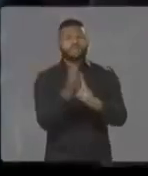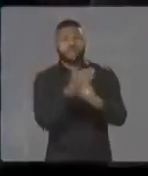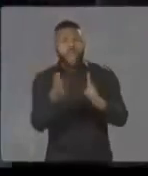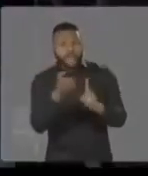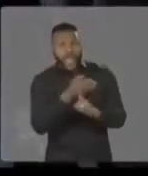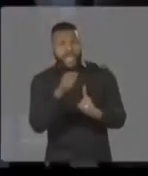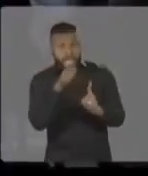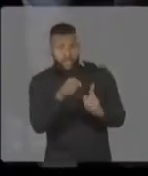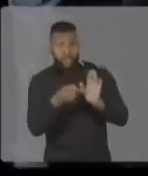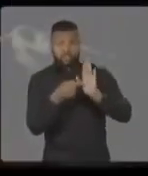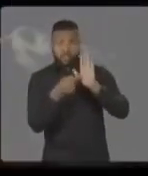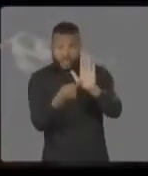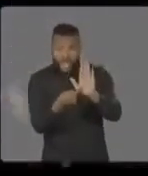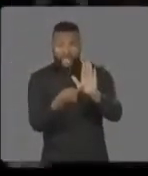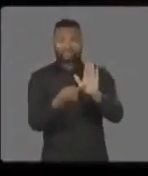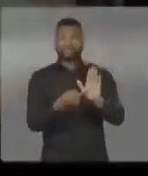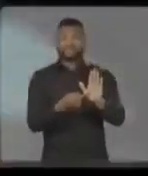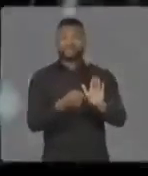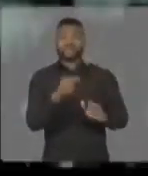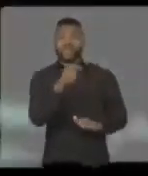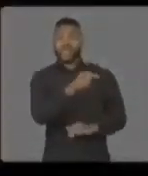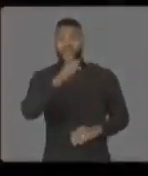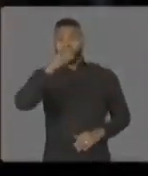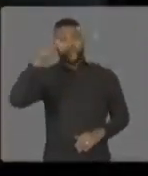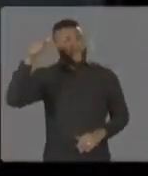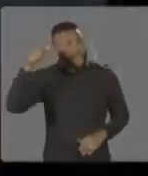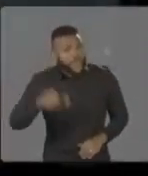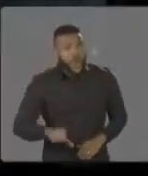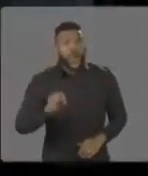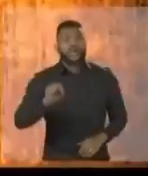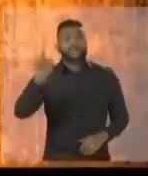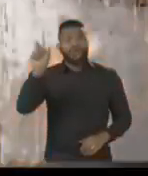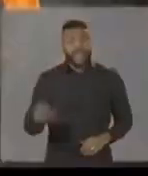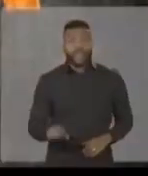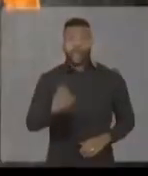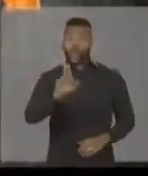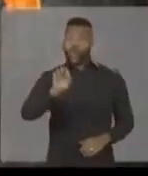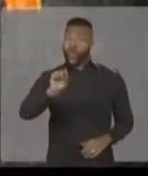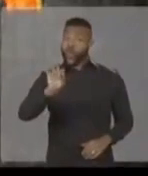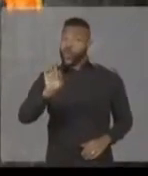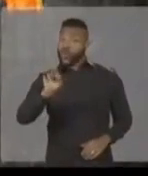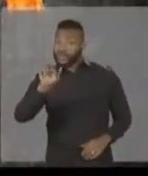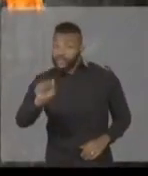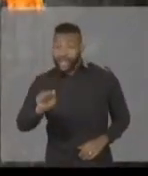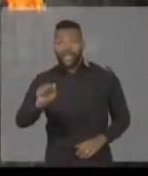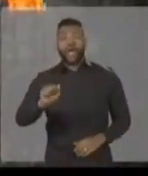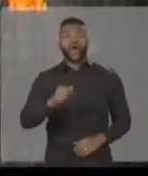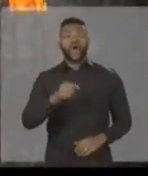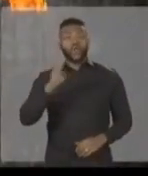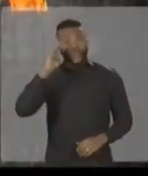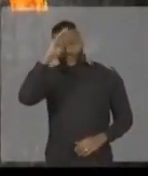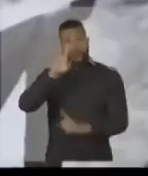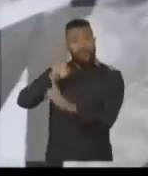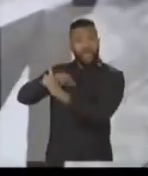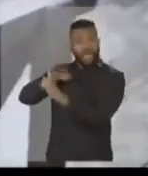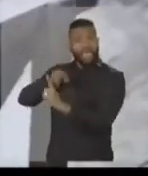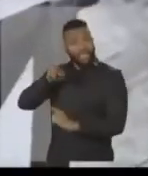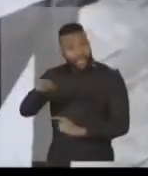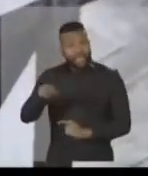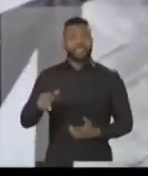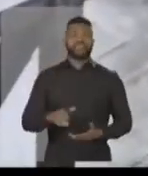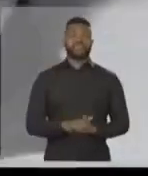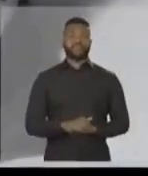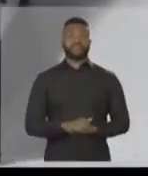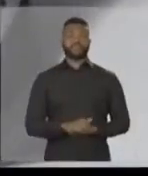tortura? Isso é tortura. O torturador mais sanguinário do Brasil foi Coronel Ustra, o maior ídolo do Bolsonaro.